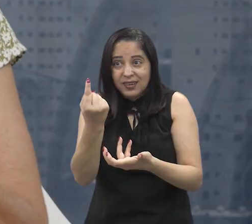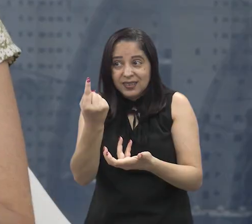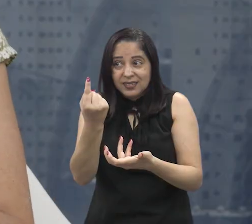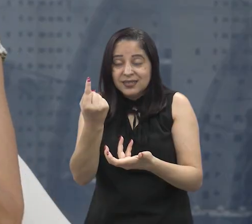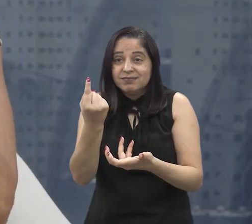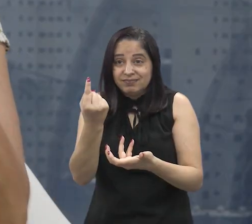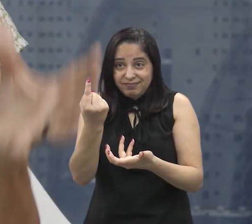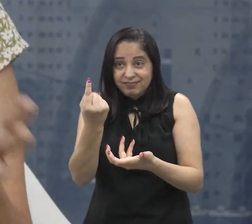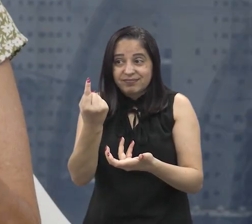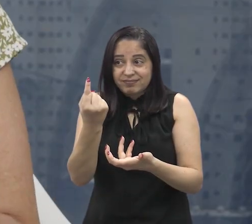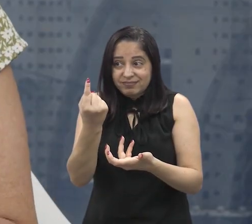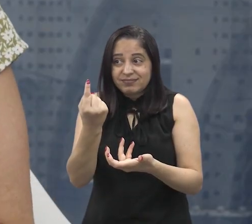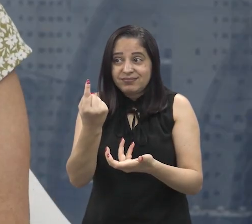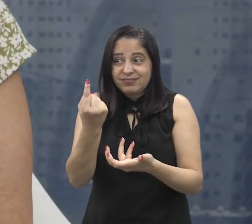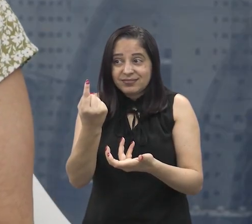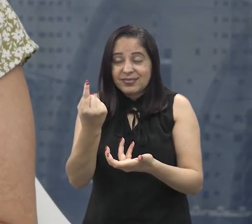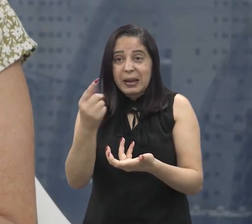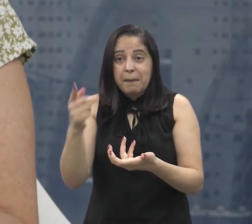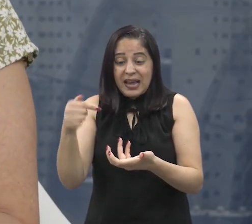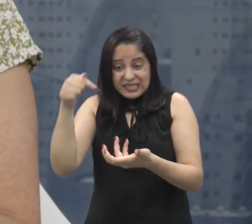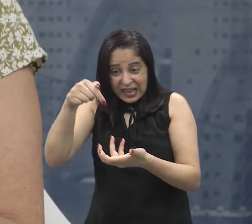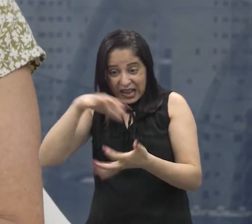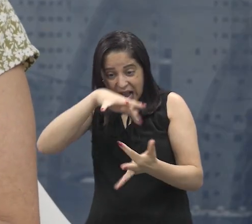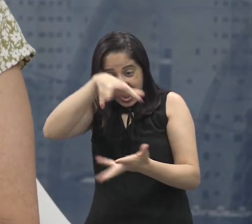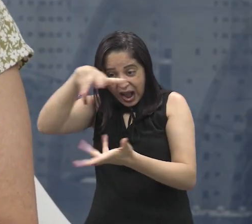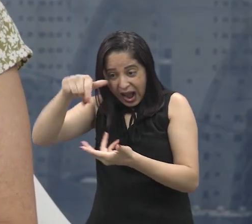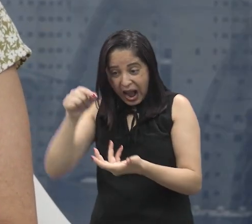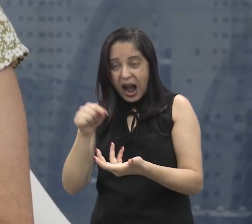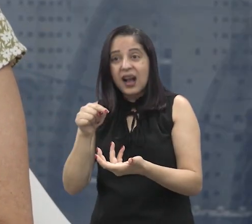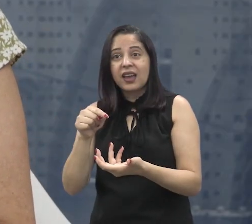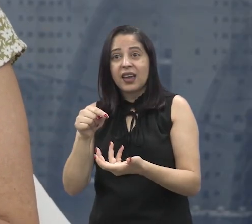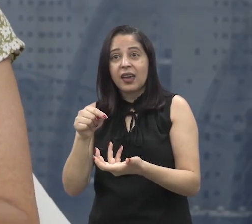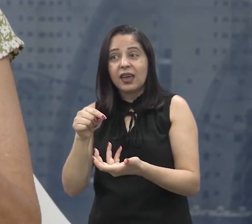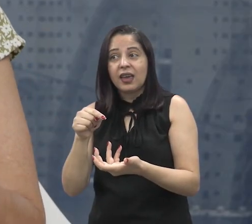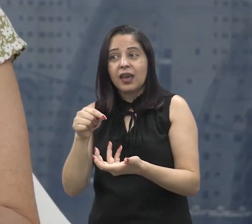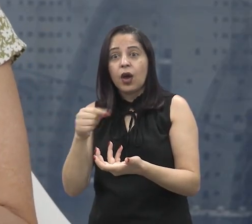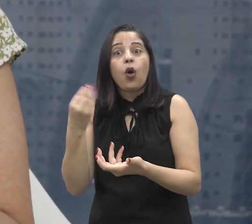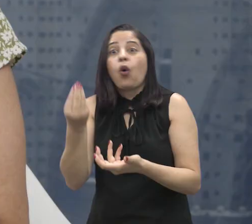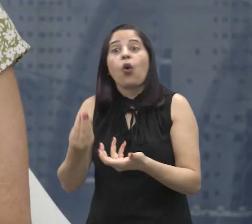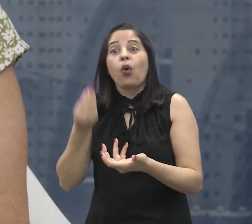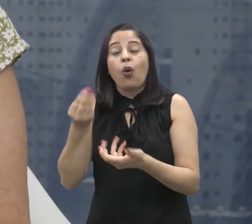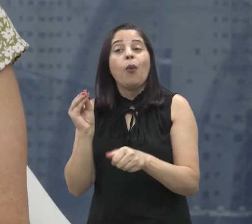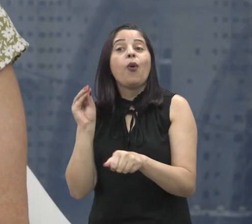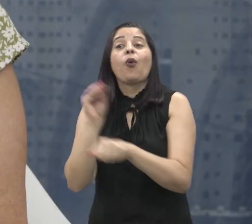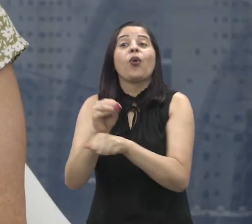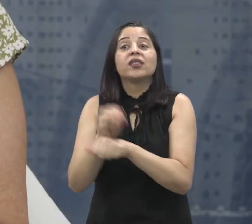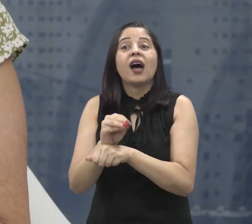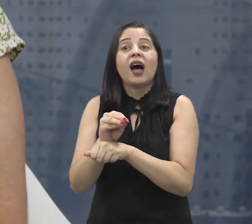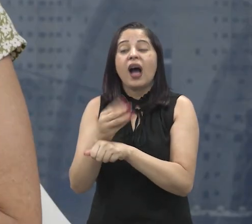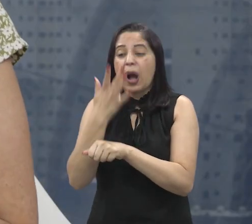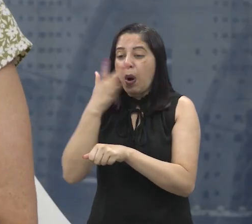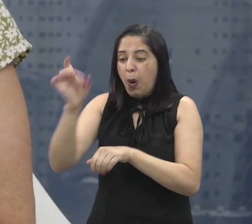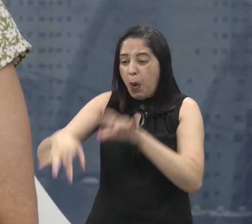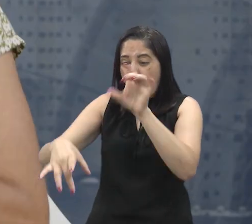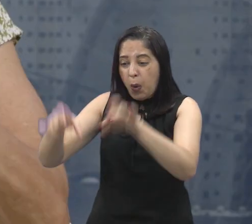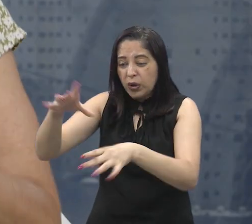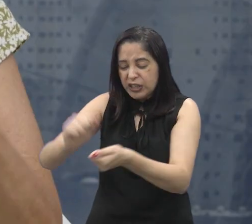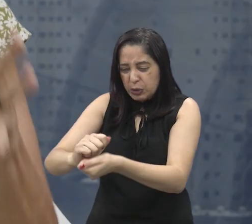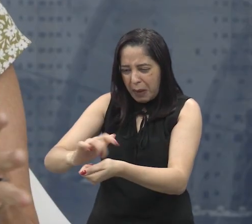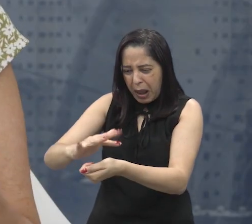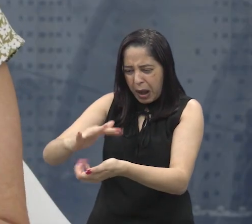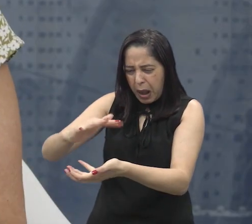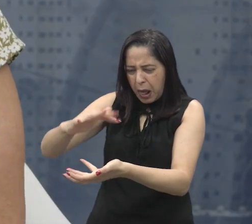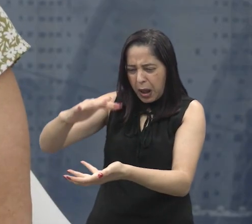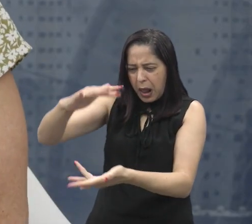onde nós estamos vivendo aqui hoje, muitas pesquisas para outros planetas, mas se estamos vivendo aqui, como é que, para